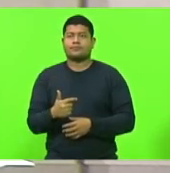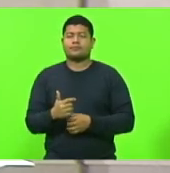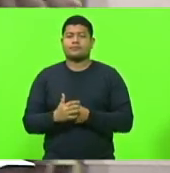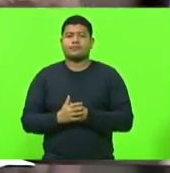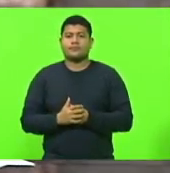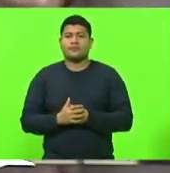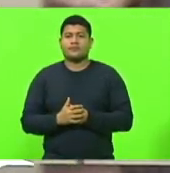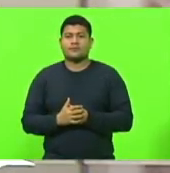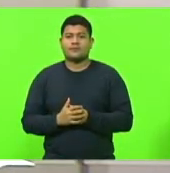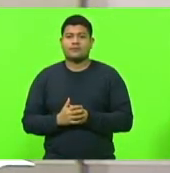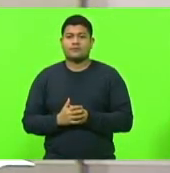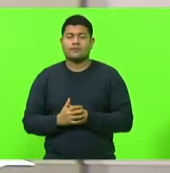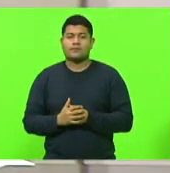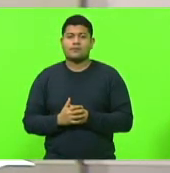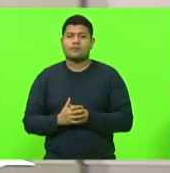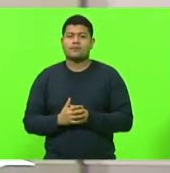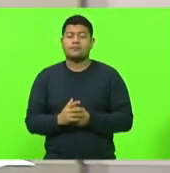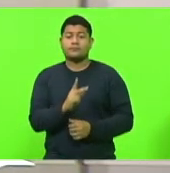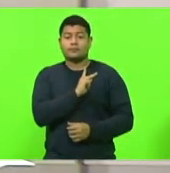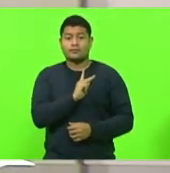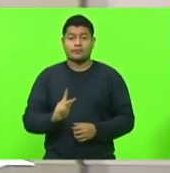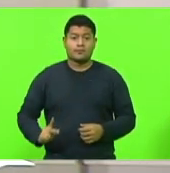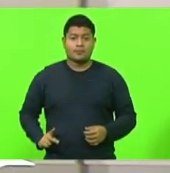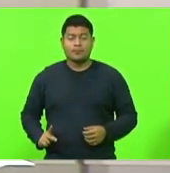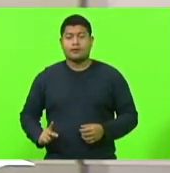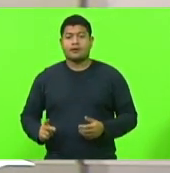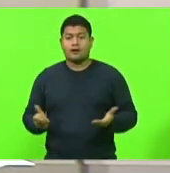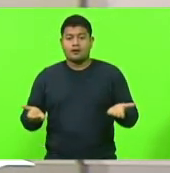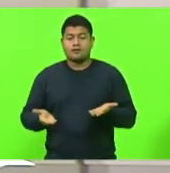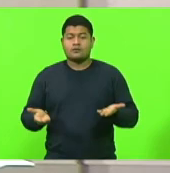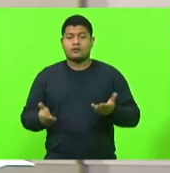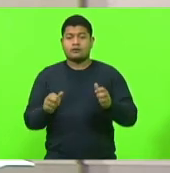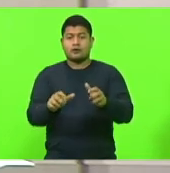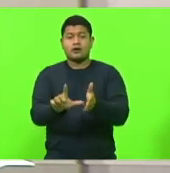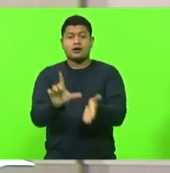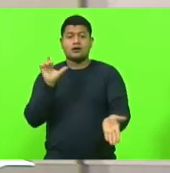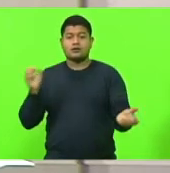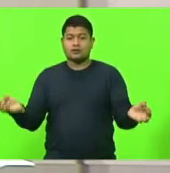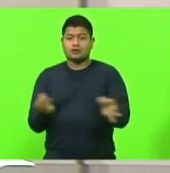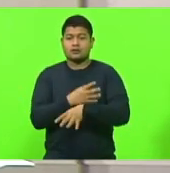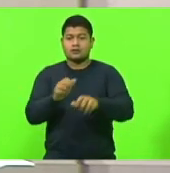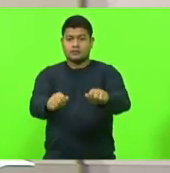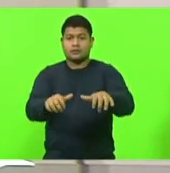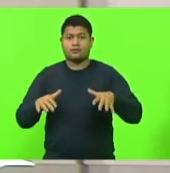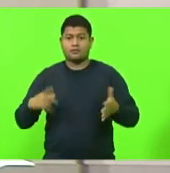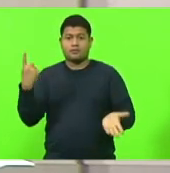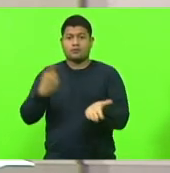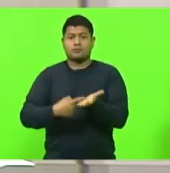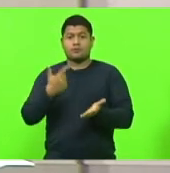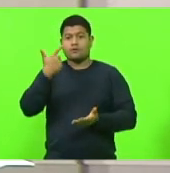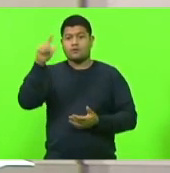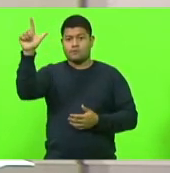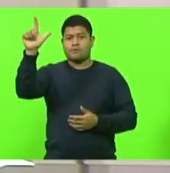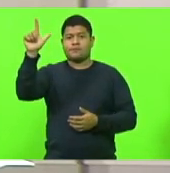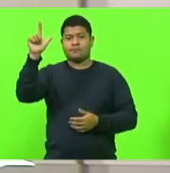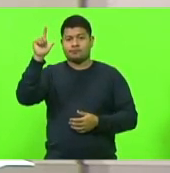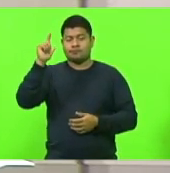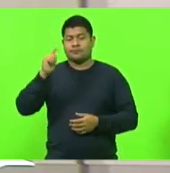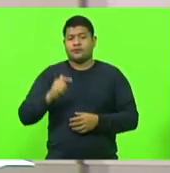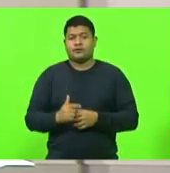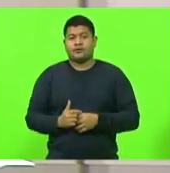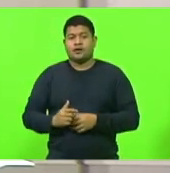inscritos, esta presidência, antes de encerrar a sessão, convoca outra ordinária